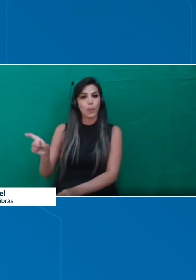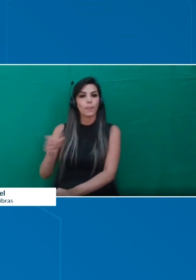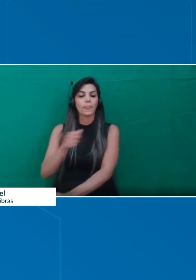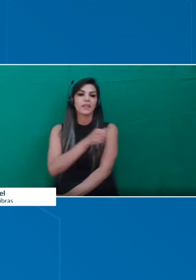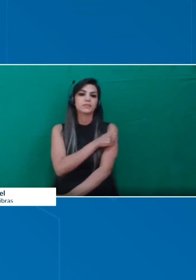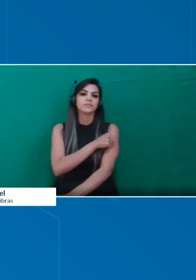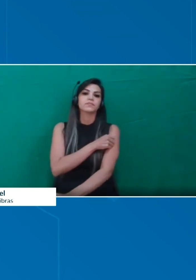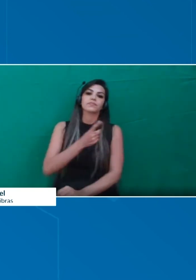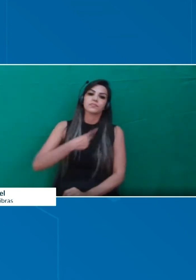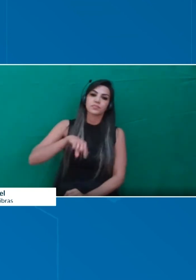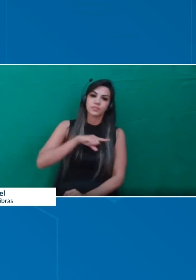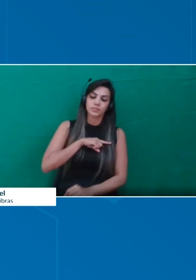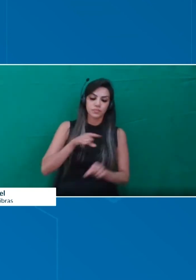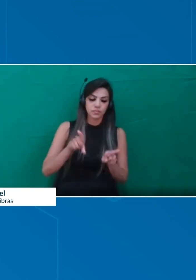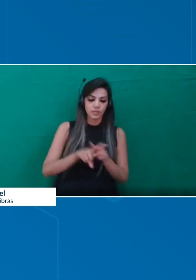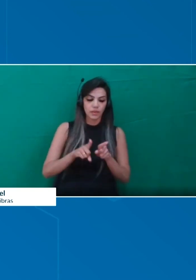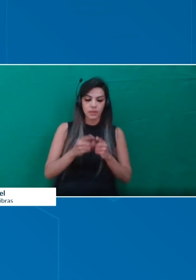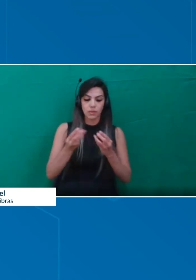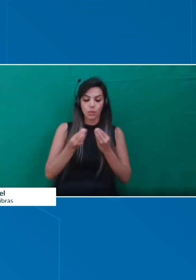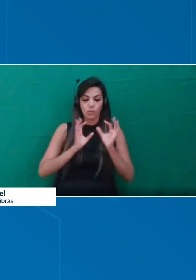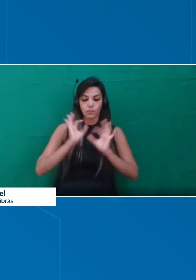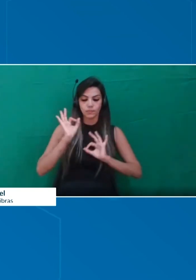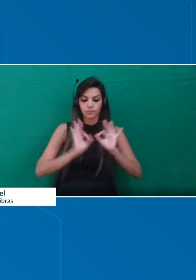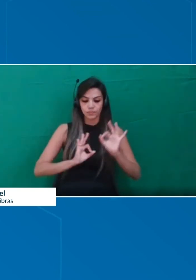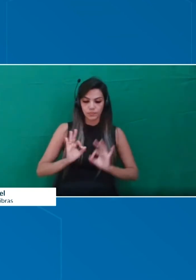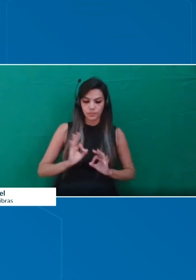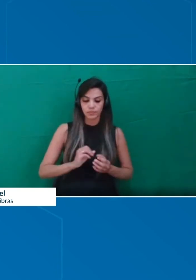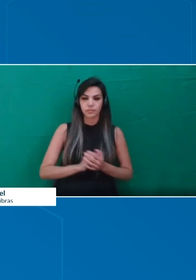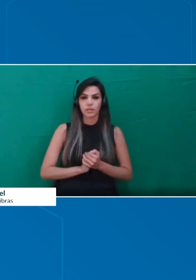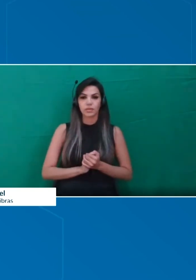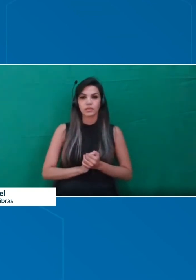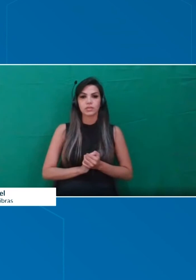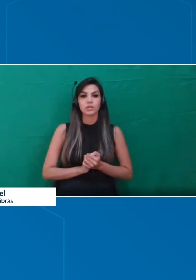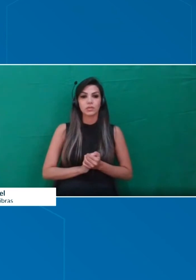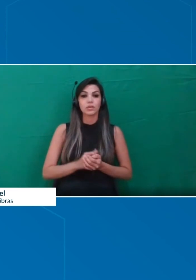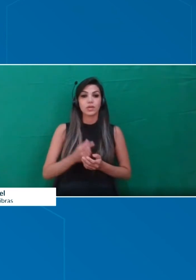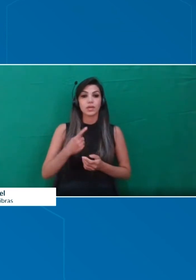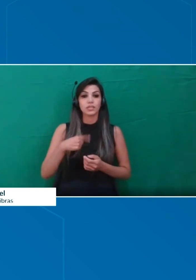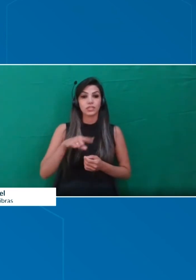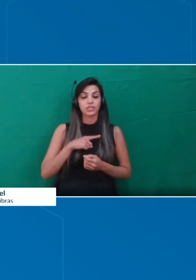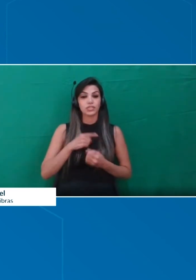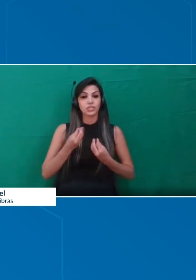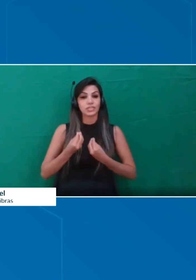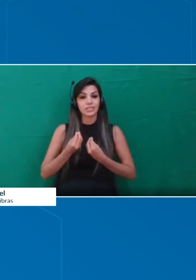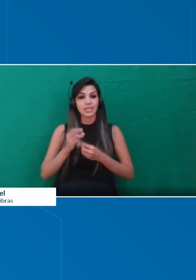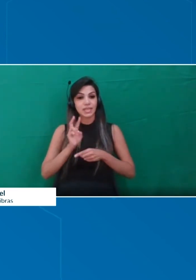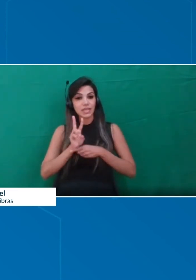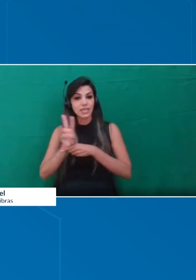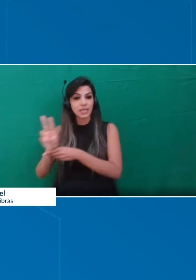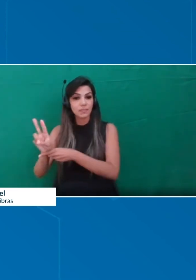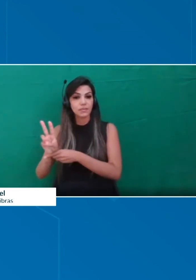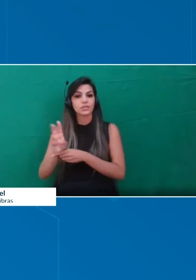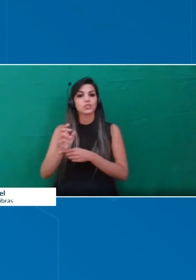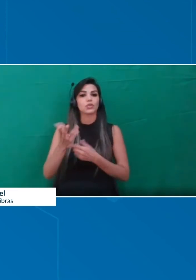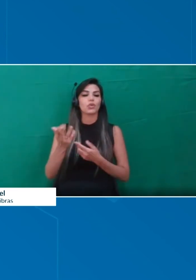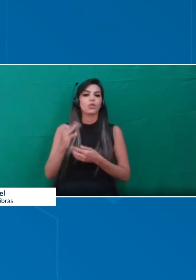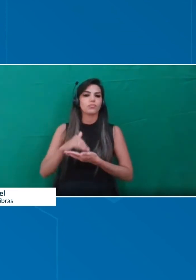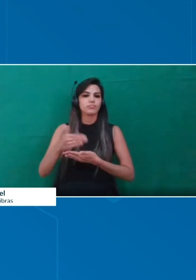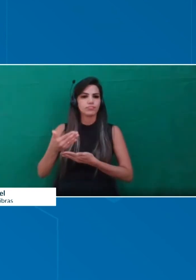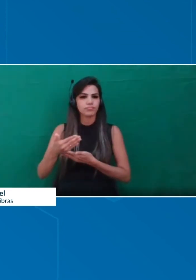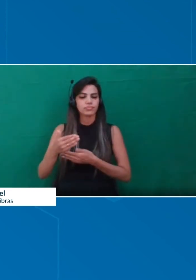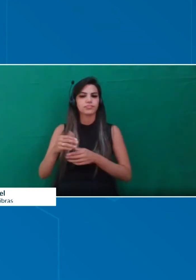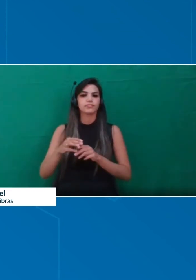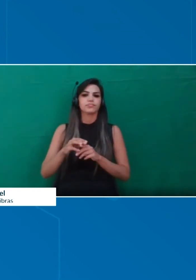nos movimentamos no sentido de ganhar equipamentos, de emprestar equipamentos,